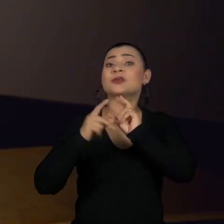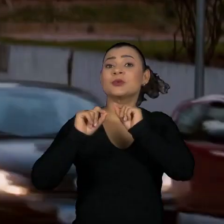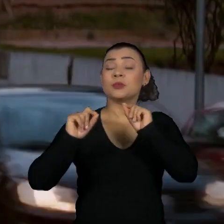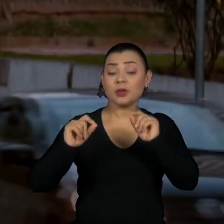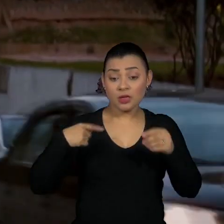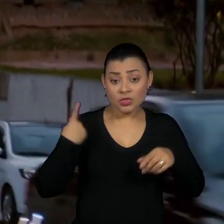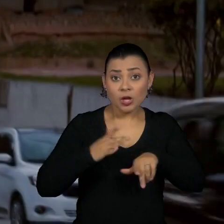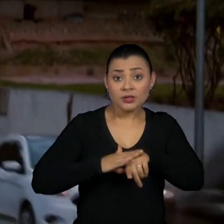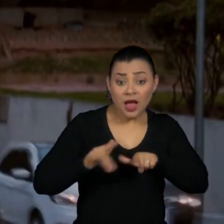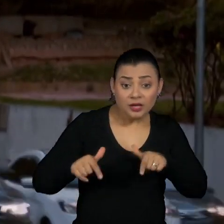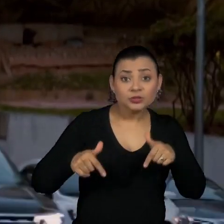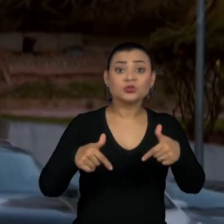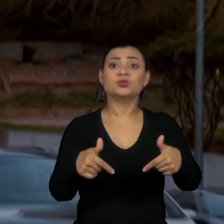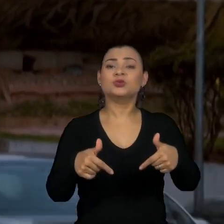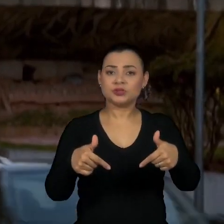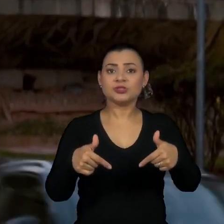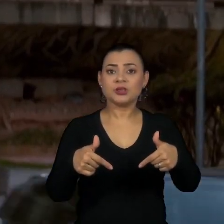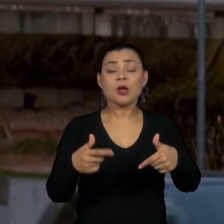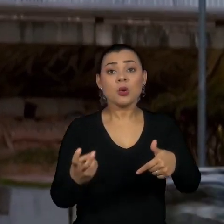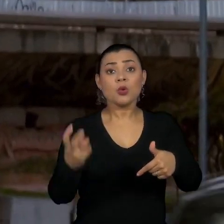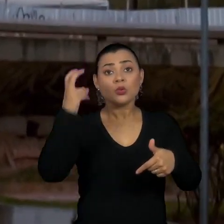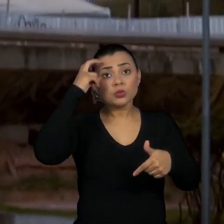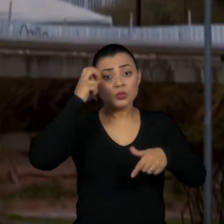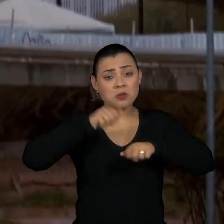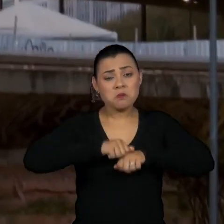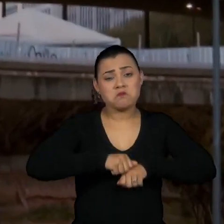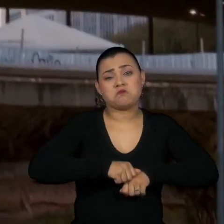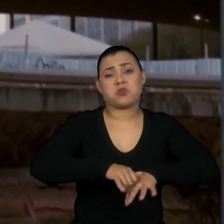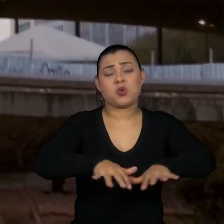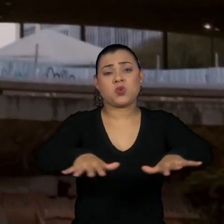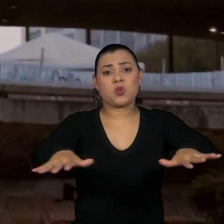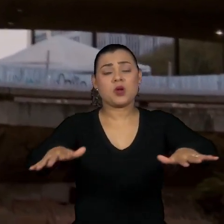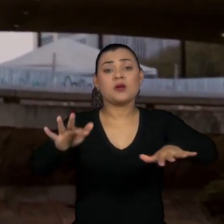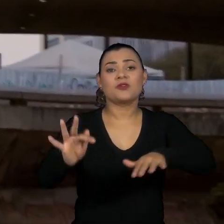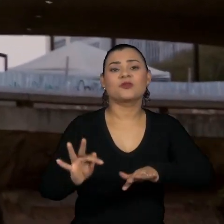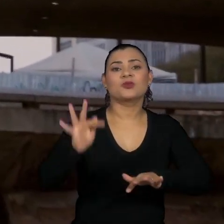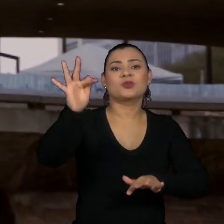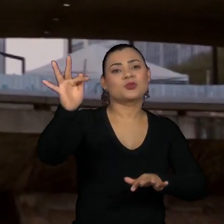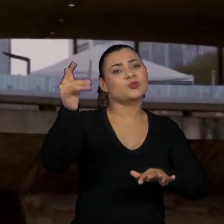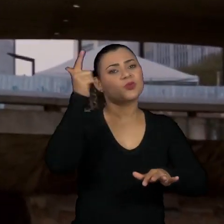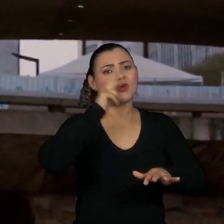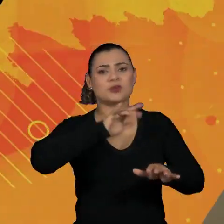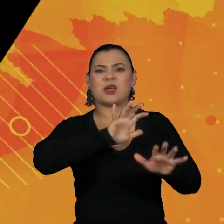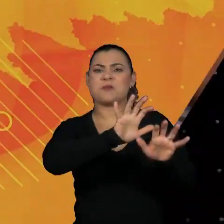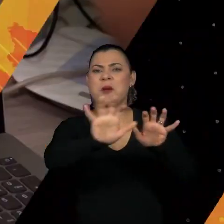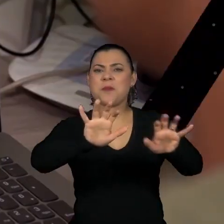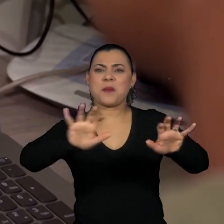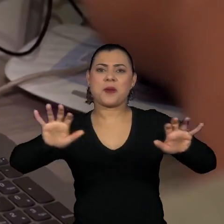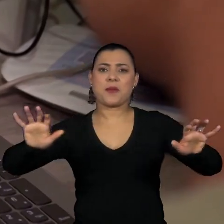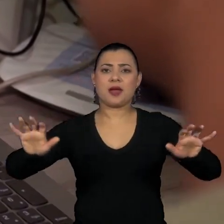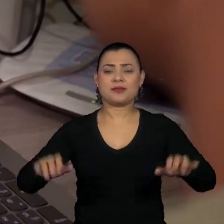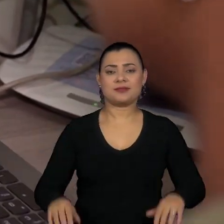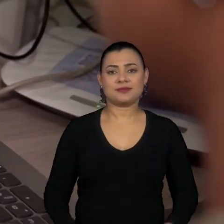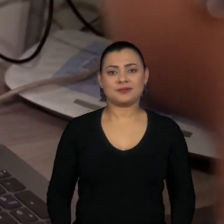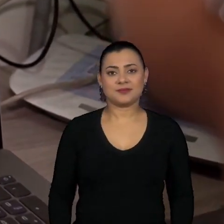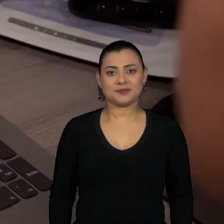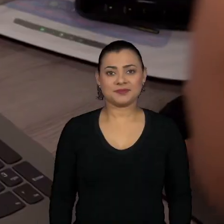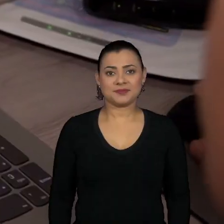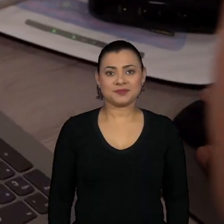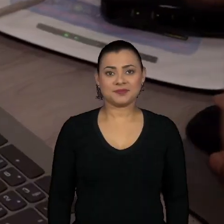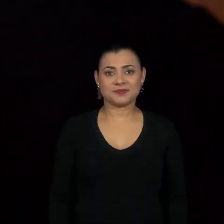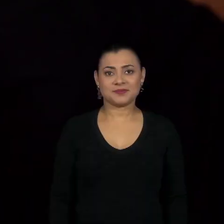transformações subterrâneas que a gente não vê aparecer, mas que talvez provoquem terremotos no futuro.